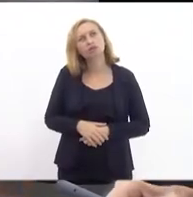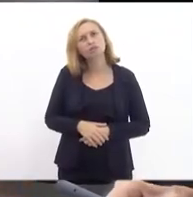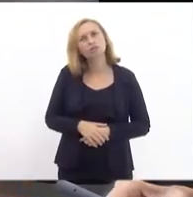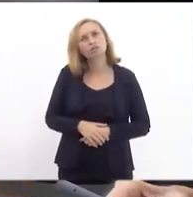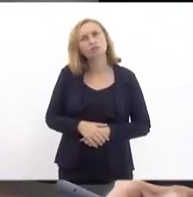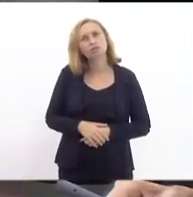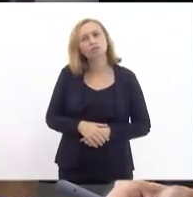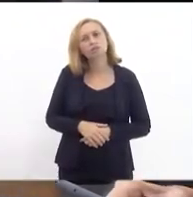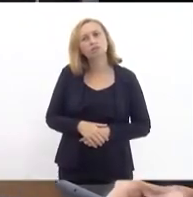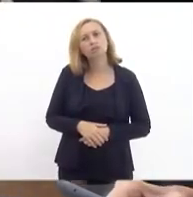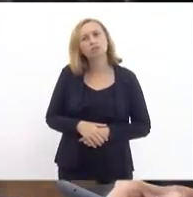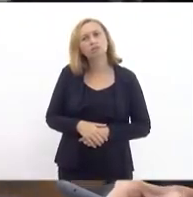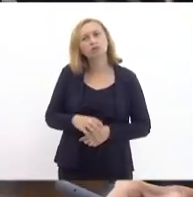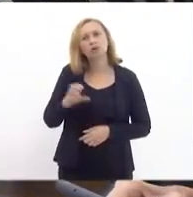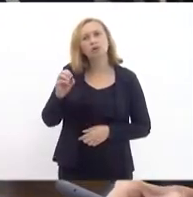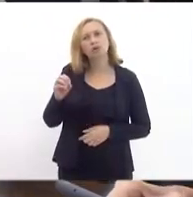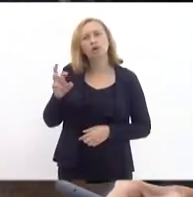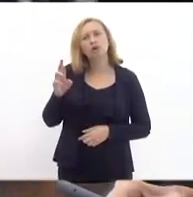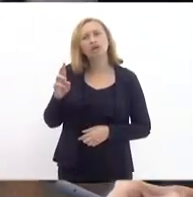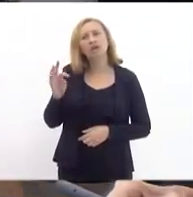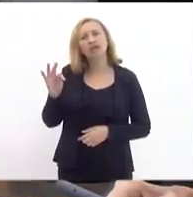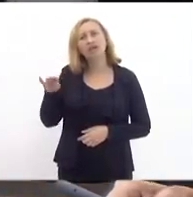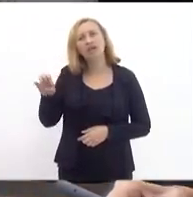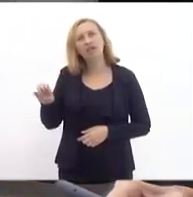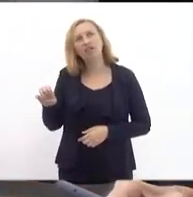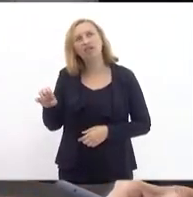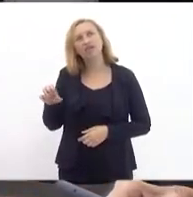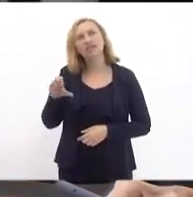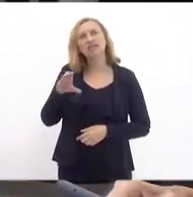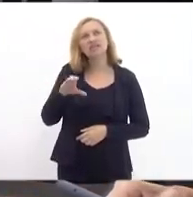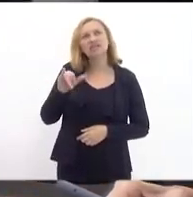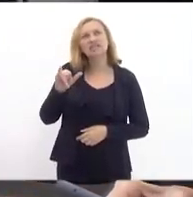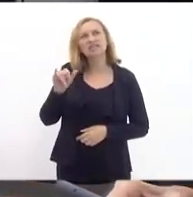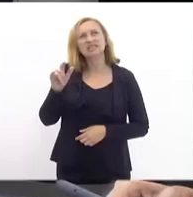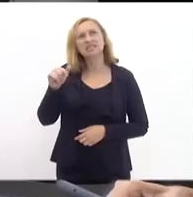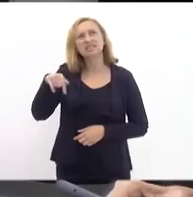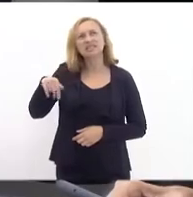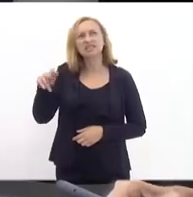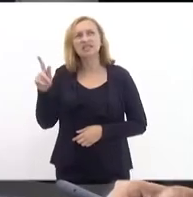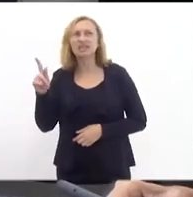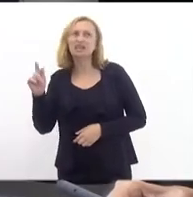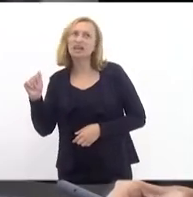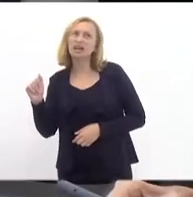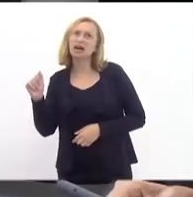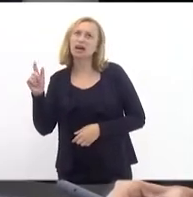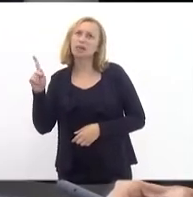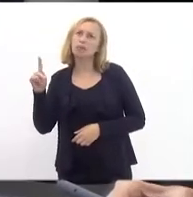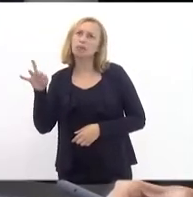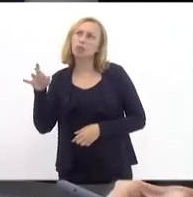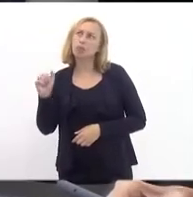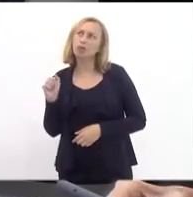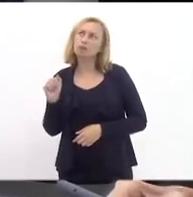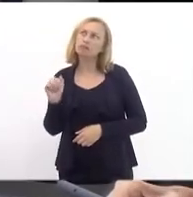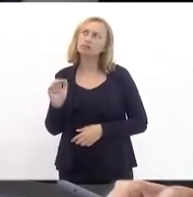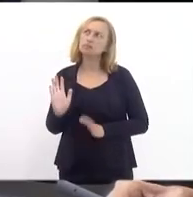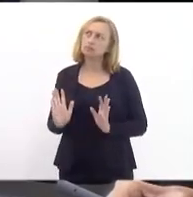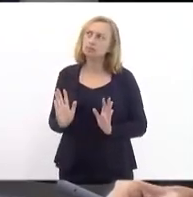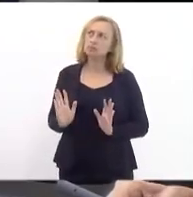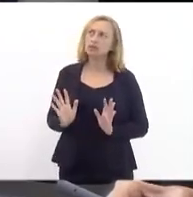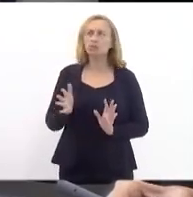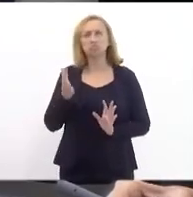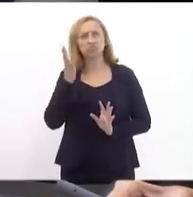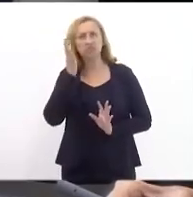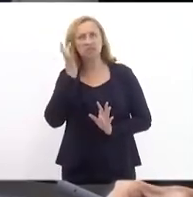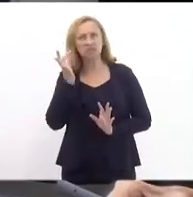do Oriente, né, possivelmente Singapura, enfim. Sim, mas eu não tenho